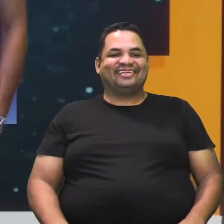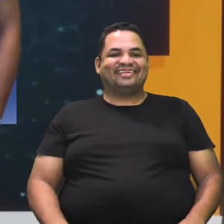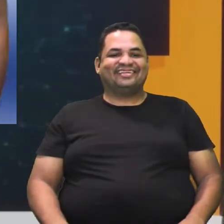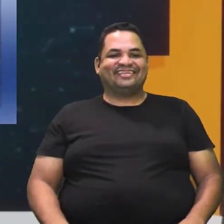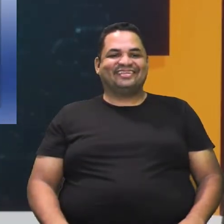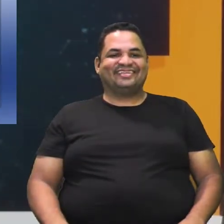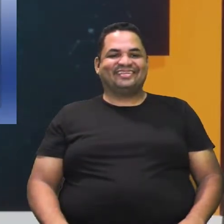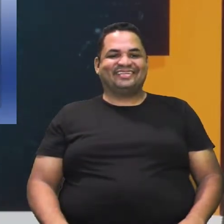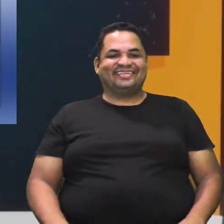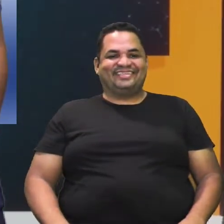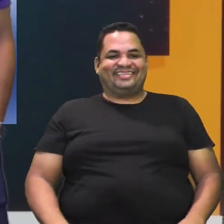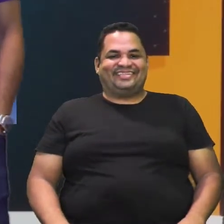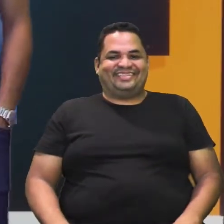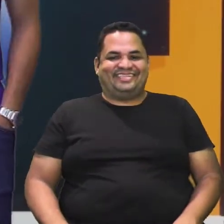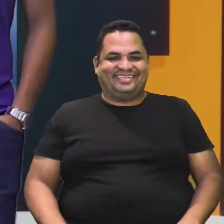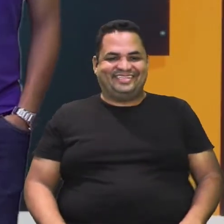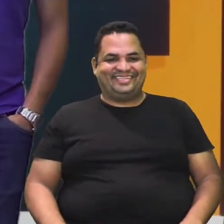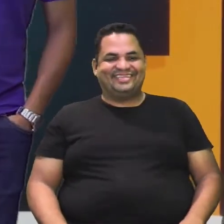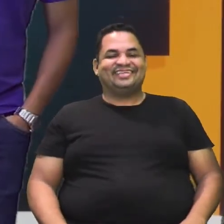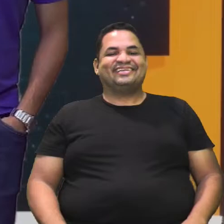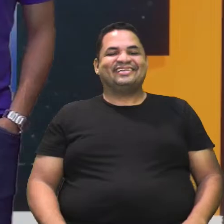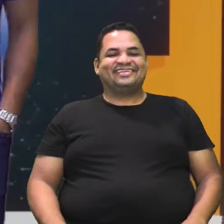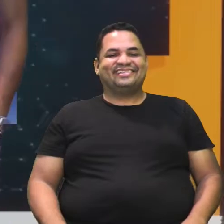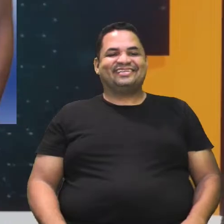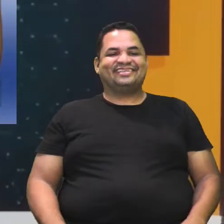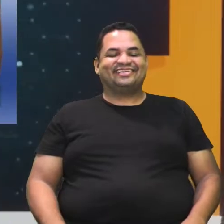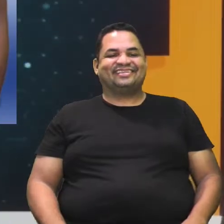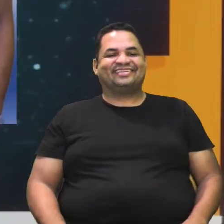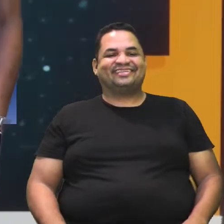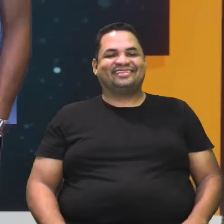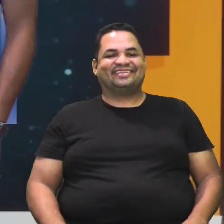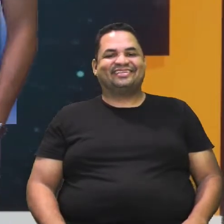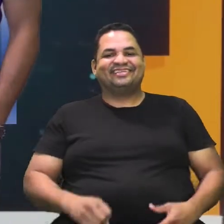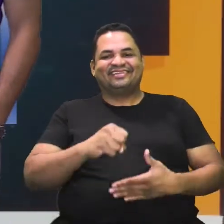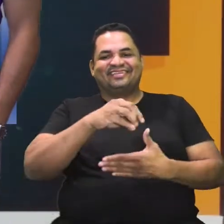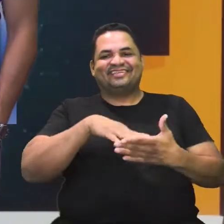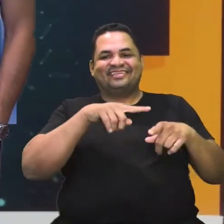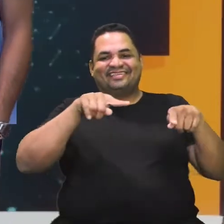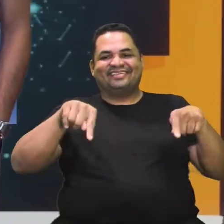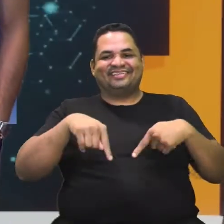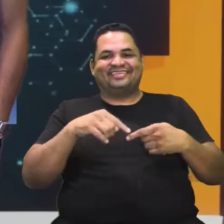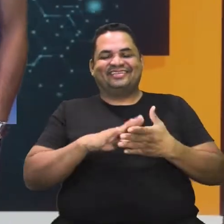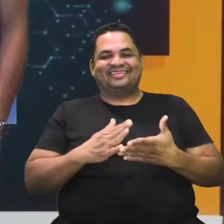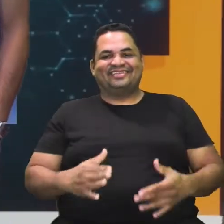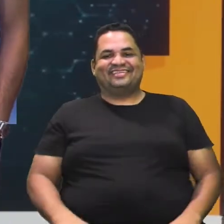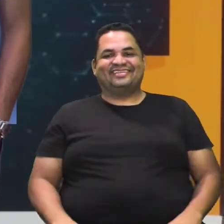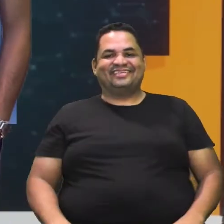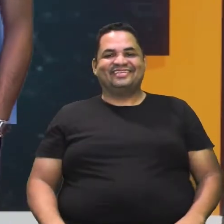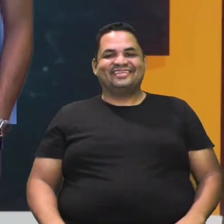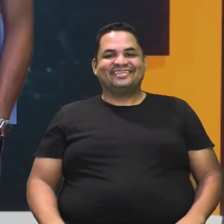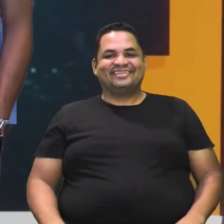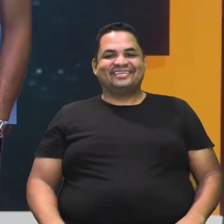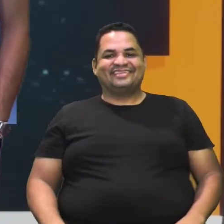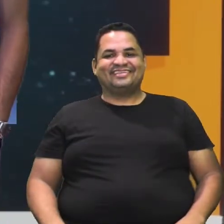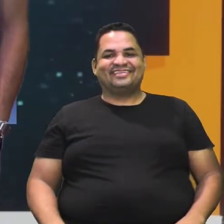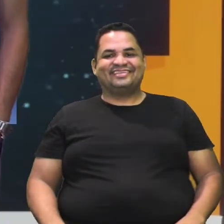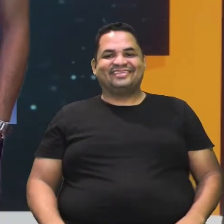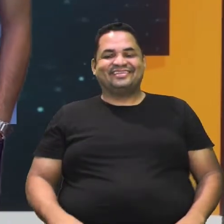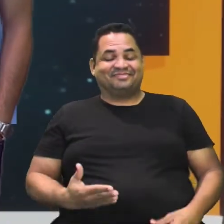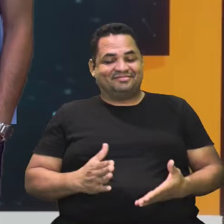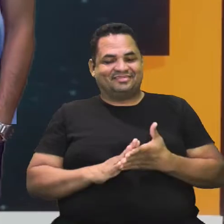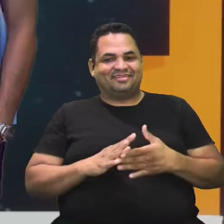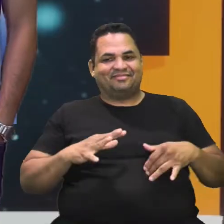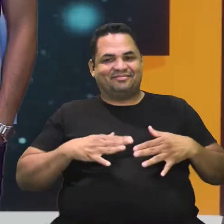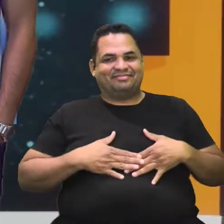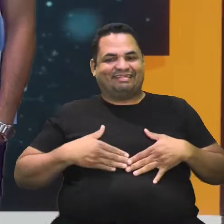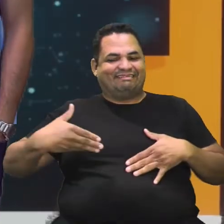Ai, as nossas interpretações aqui. Vamos de atividade de sala, gente. Quando tá com fome, tu faz o quê? Tu chega na casa, tá com muita fome. Aí